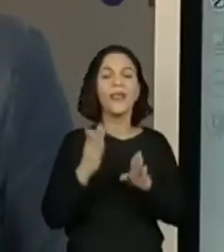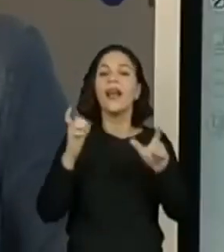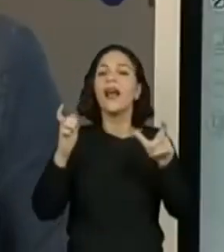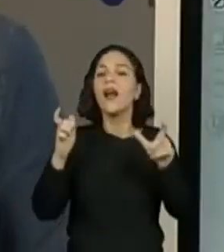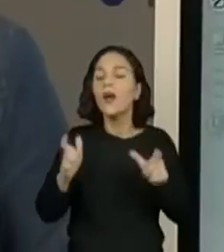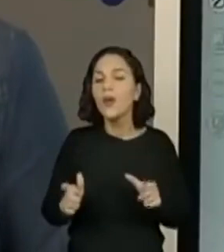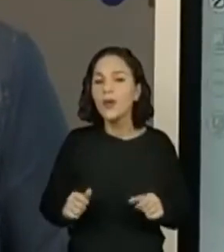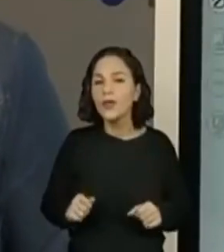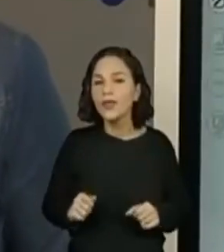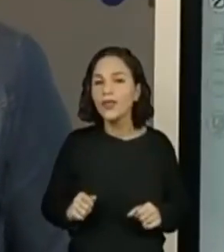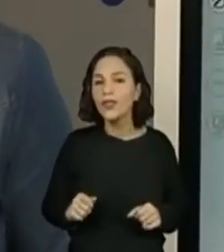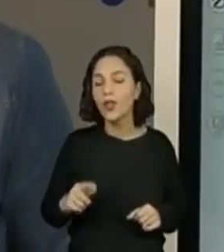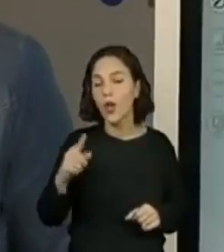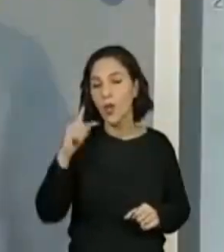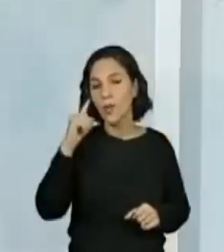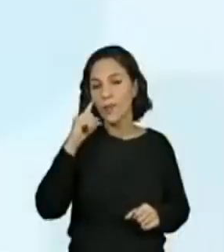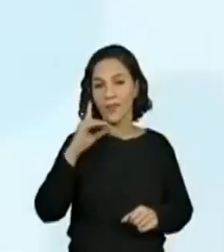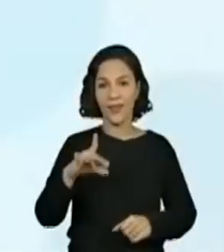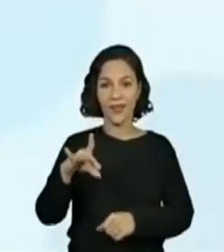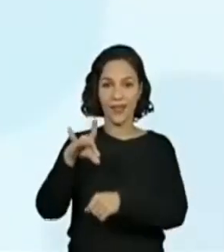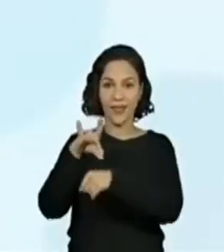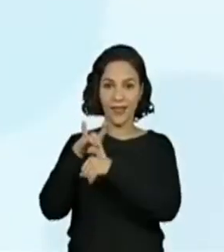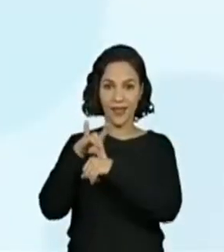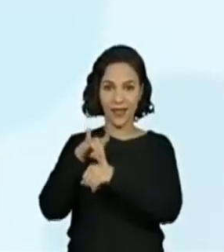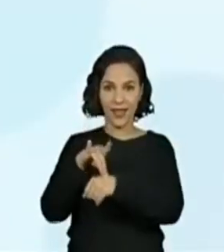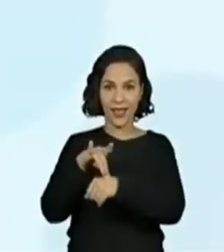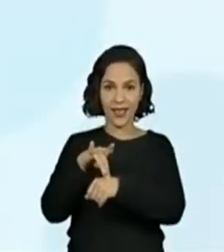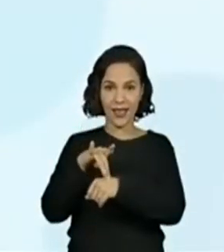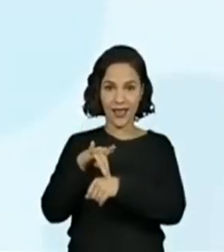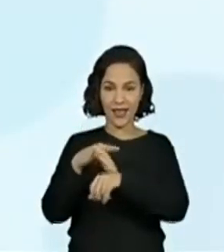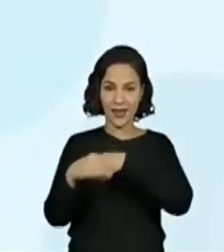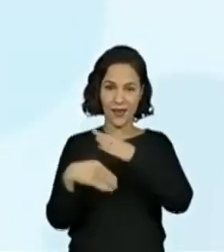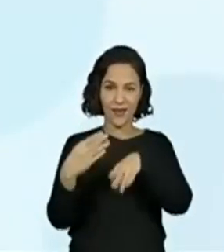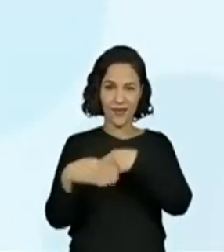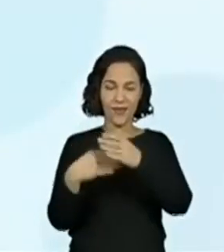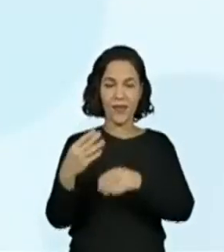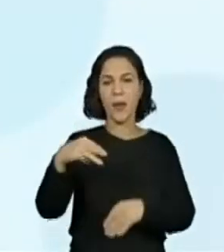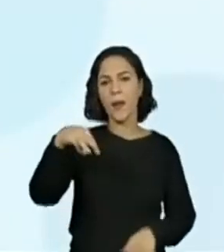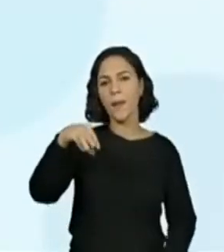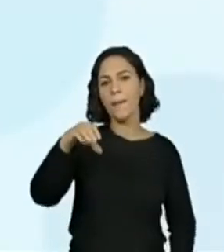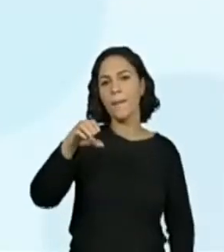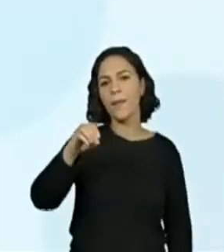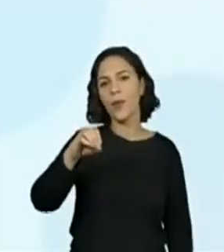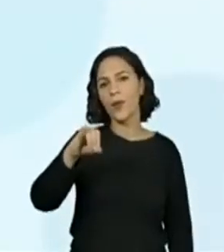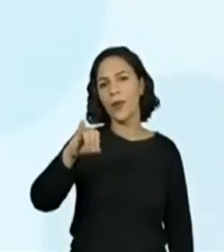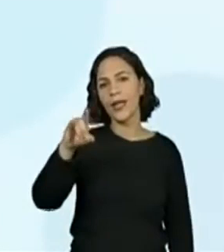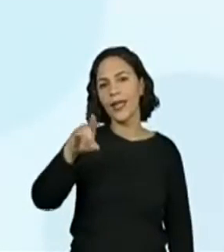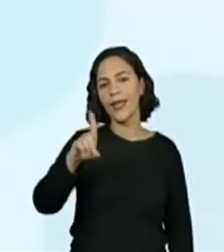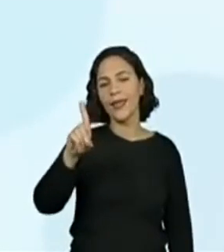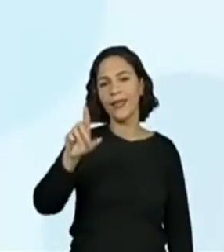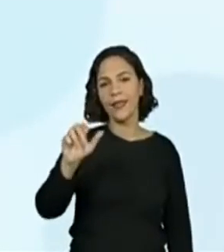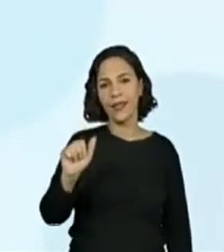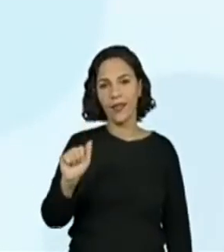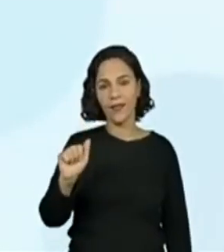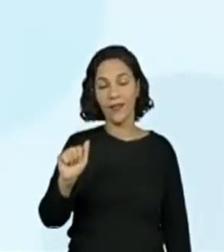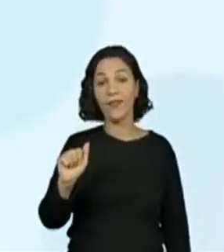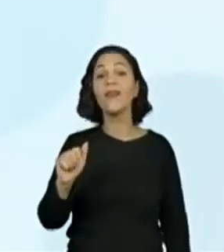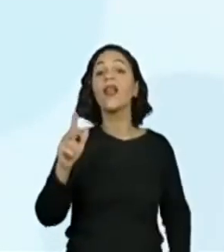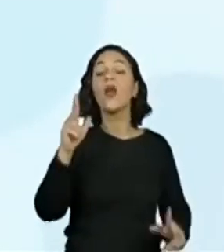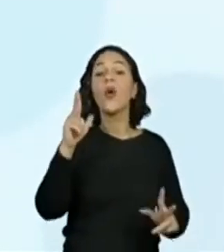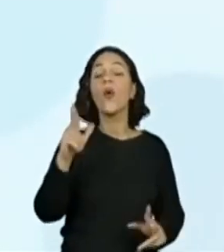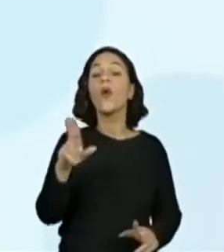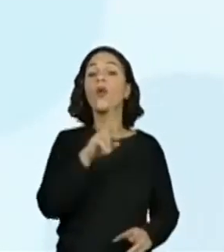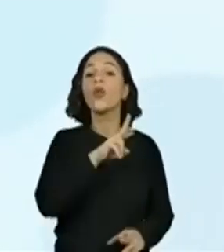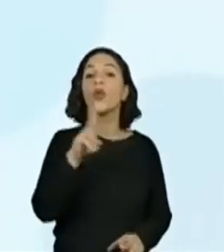está escrito carne moída. Vou dar uma dica. Carne moída começa igual o nome do nosso ajudante de